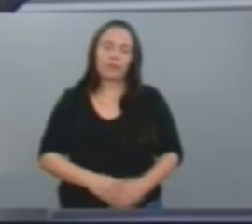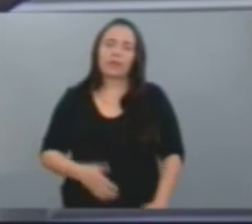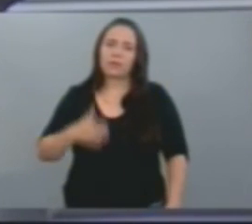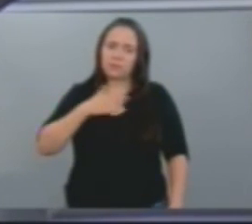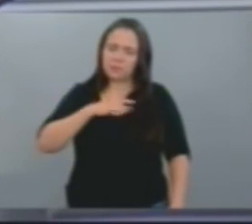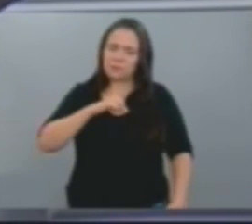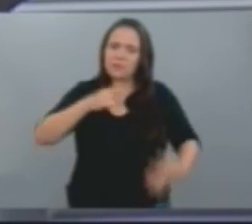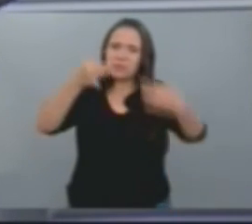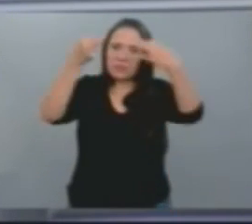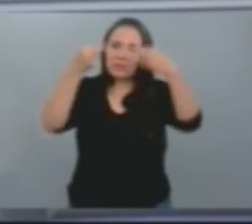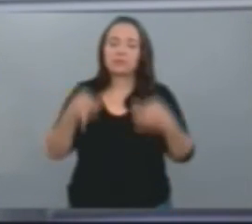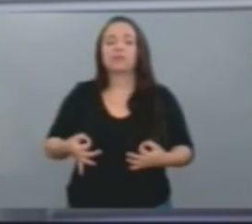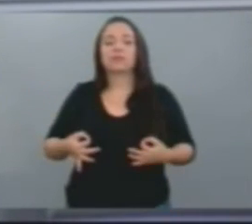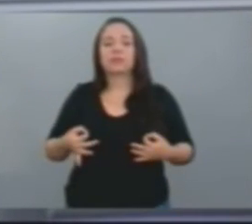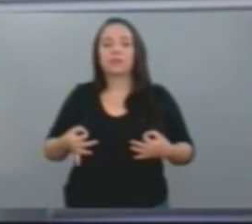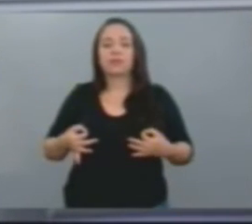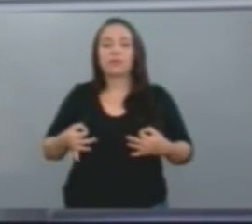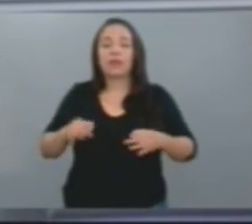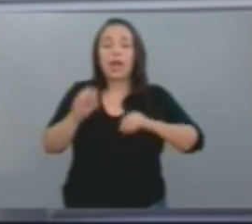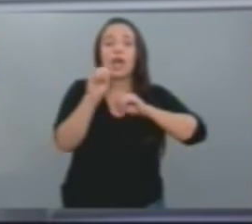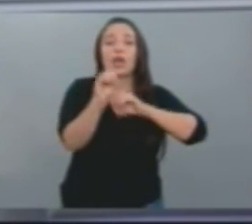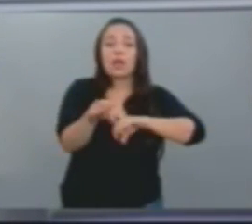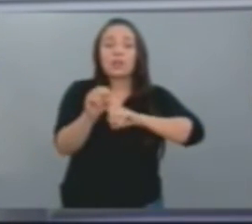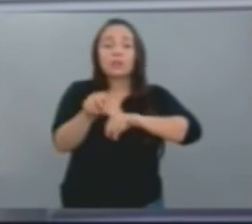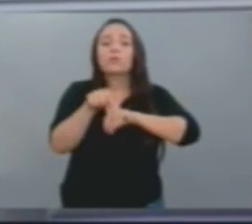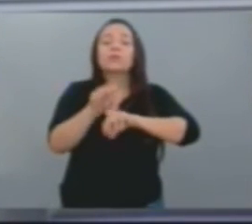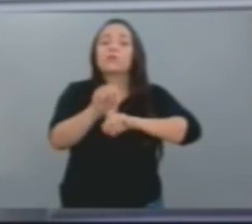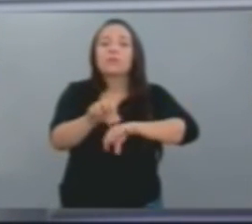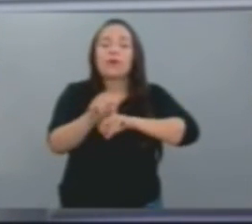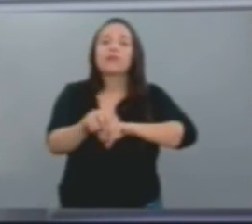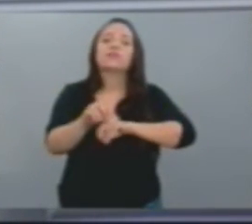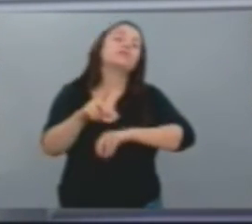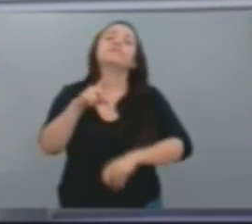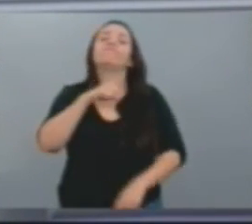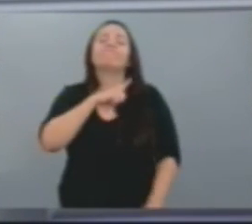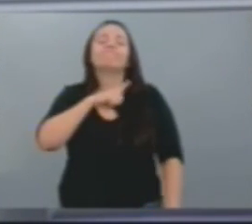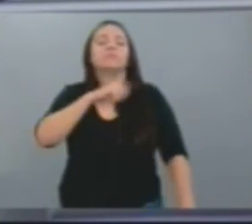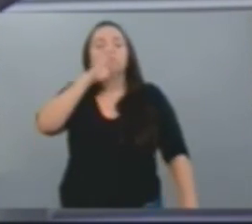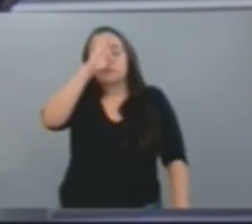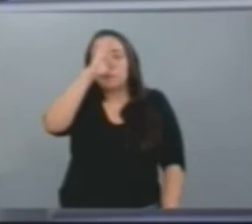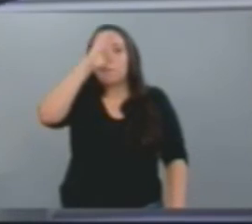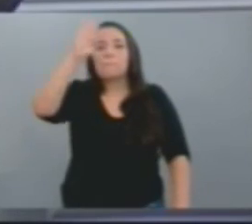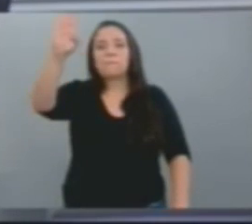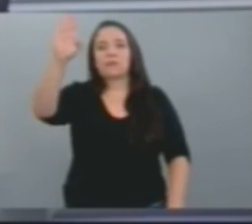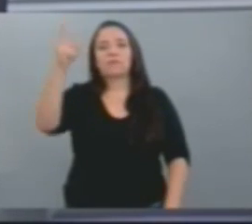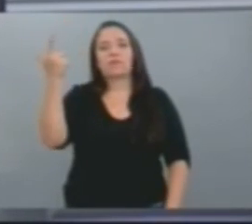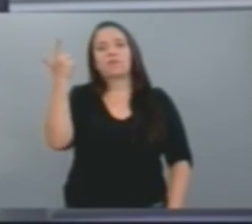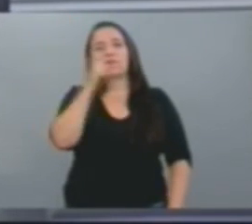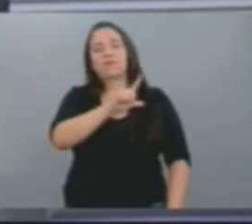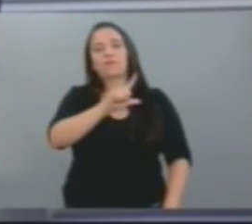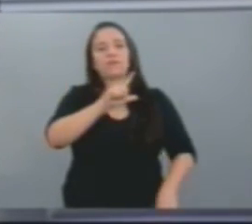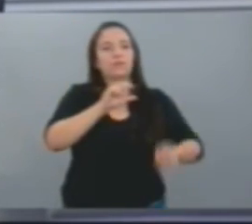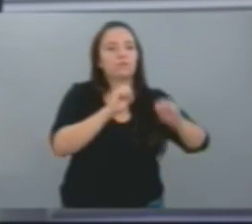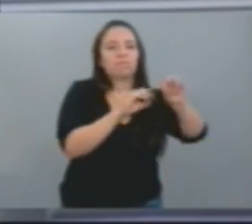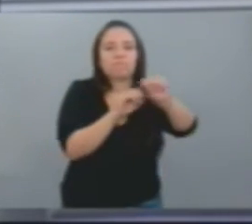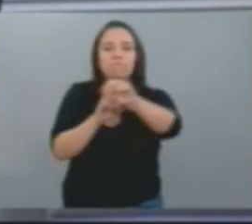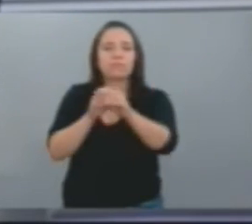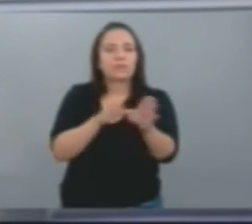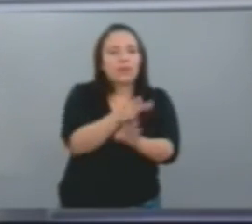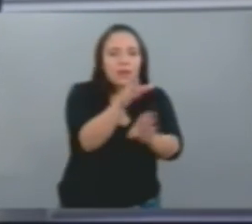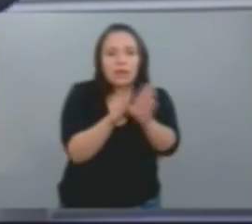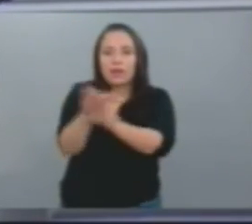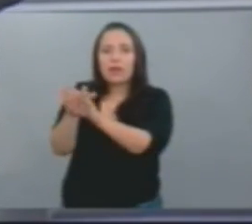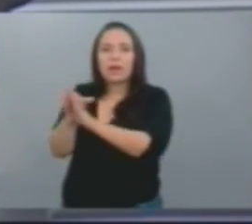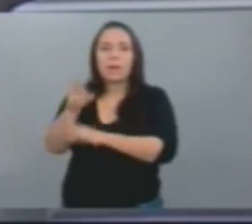convicção que é através da educação que se supera todas as dificuldades de uma nação, de